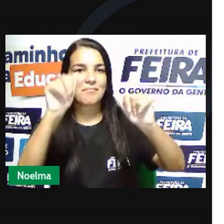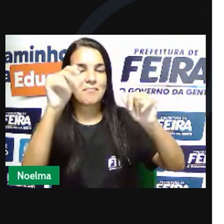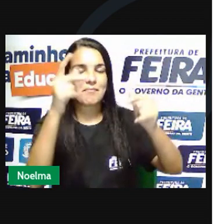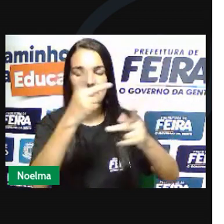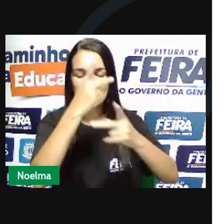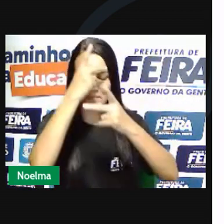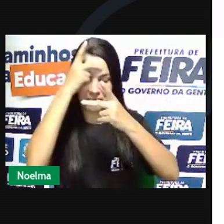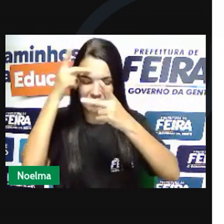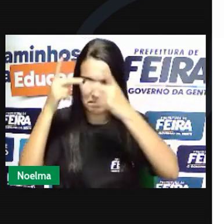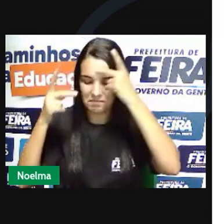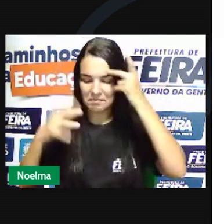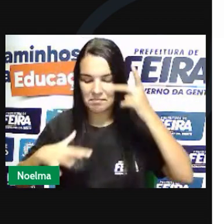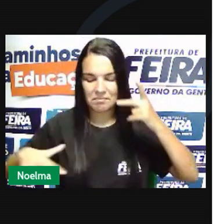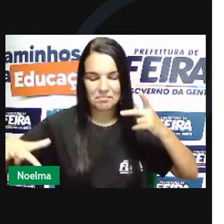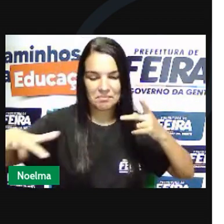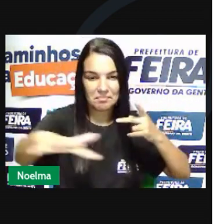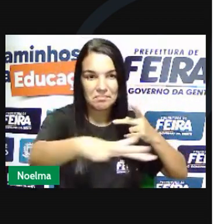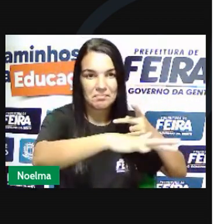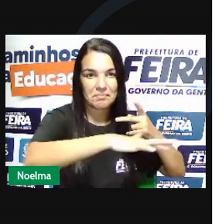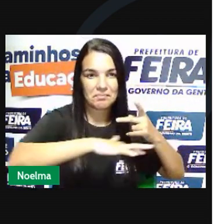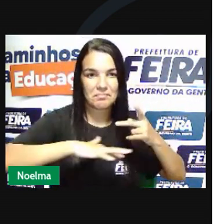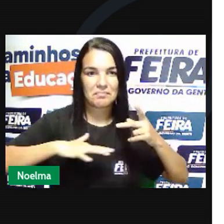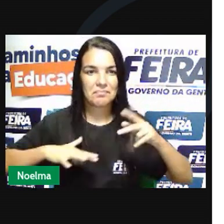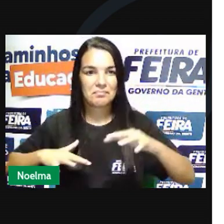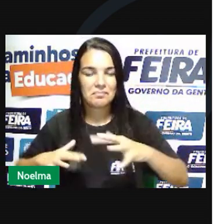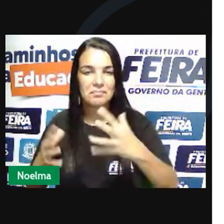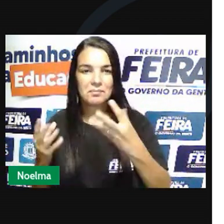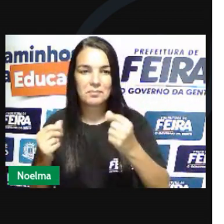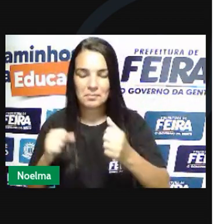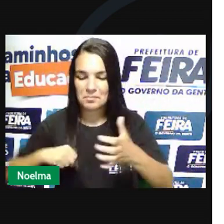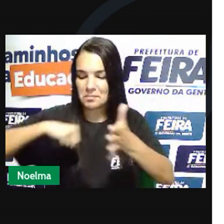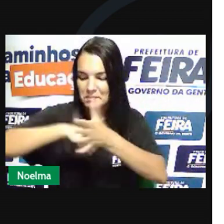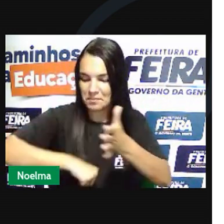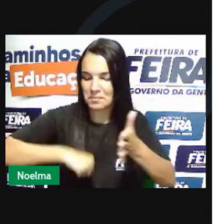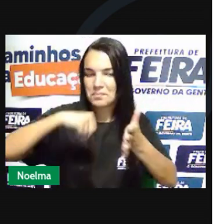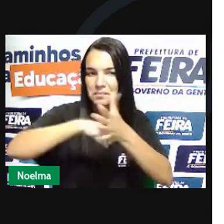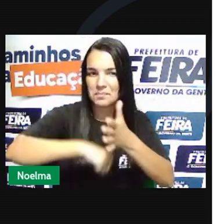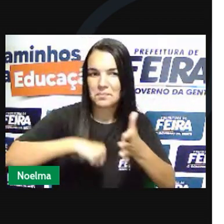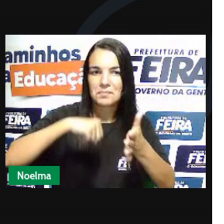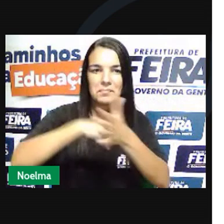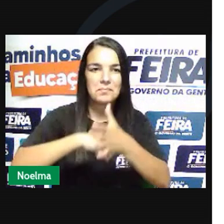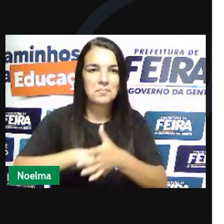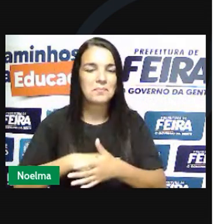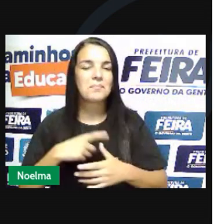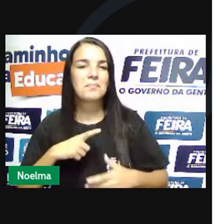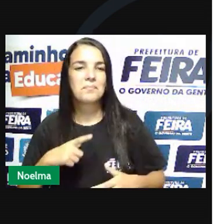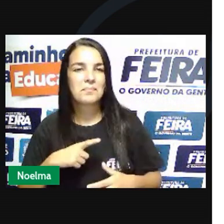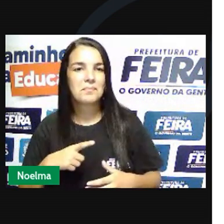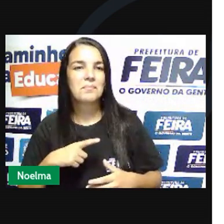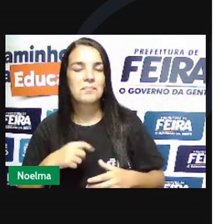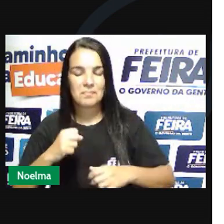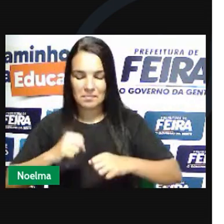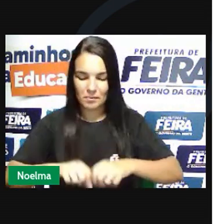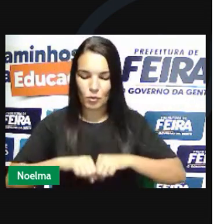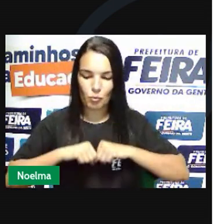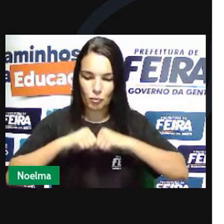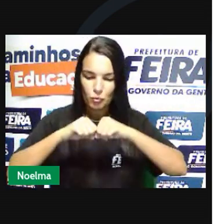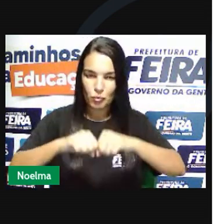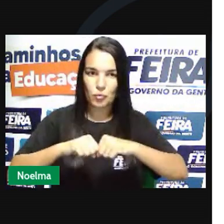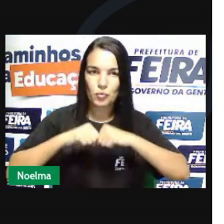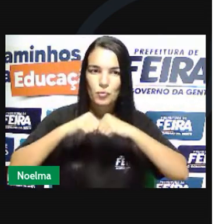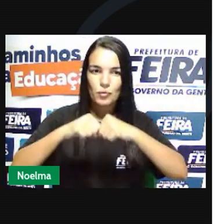o Bugalho, Nádia e Zacarias. Já mandei chamar vou pra enfrentar a cavalaria.